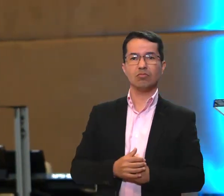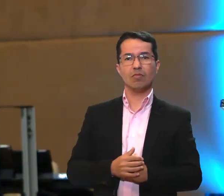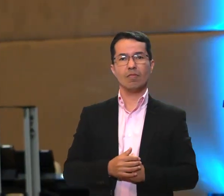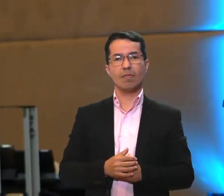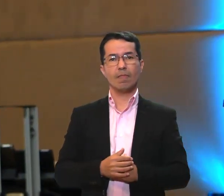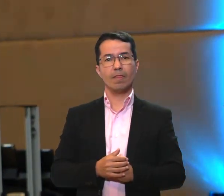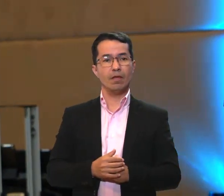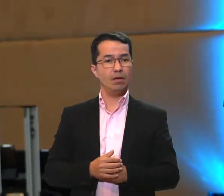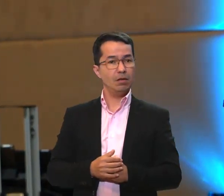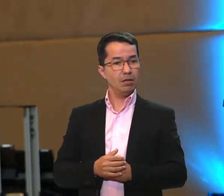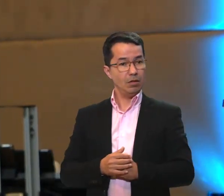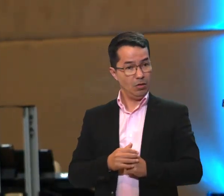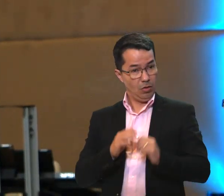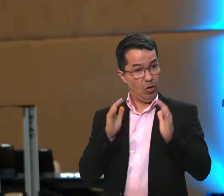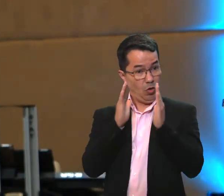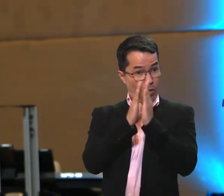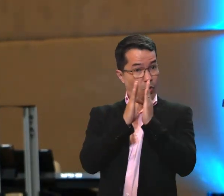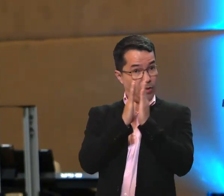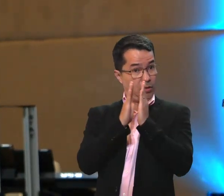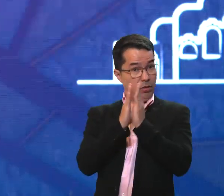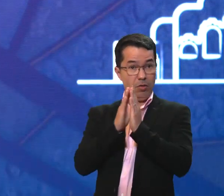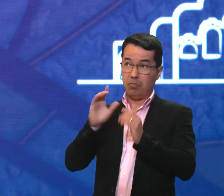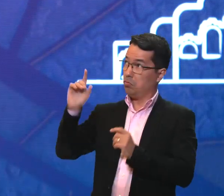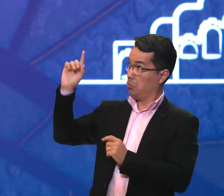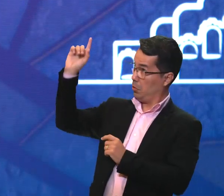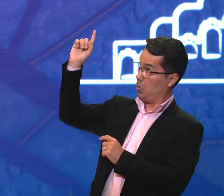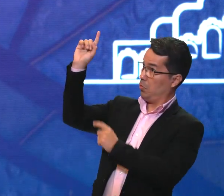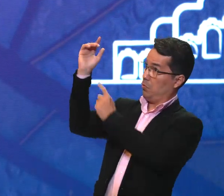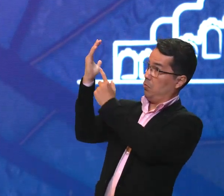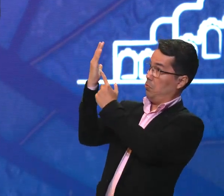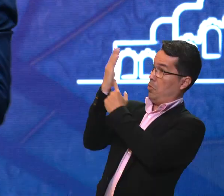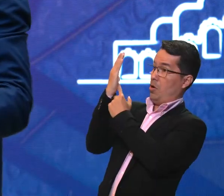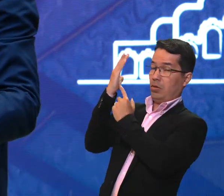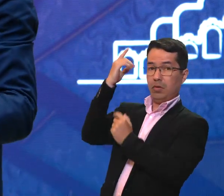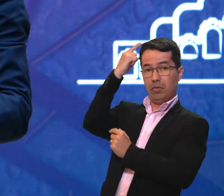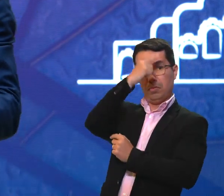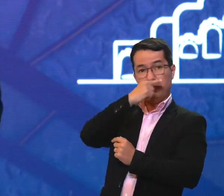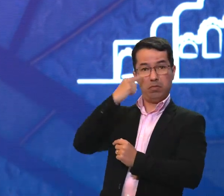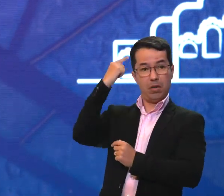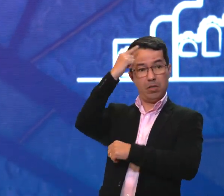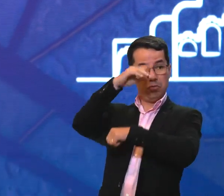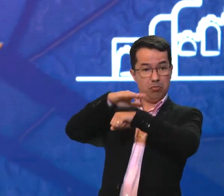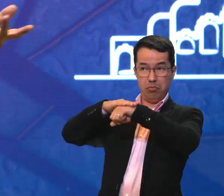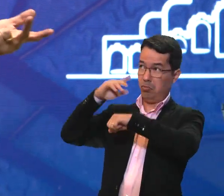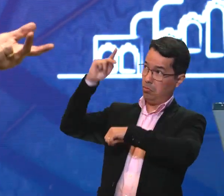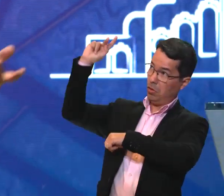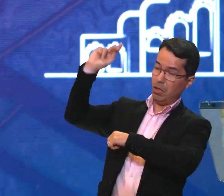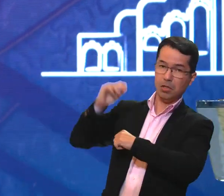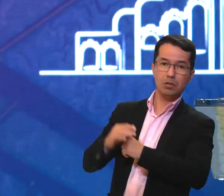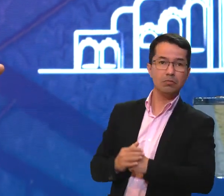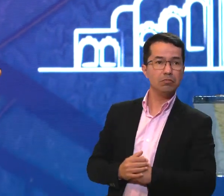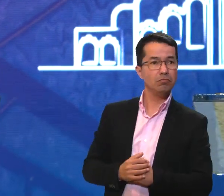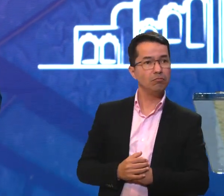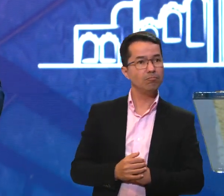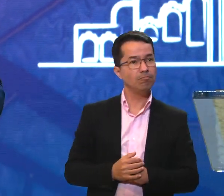Deus revela a face dele para nós. É muito interessante, Moisés, ele ensina isso ao